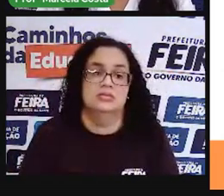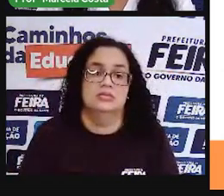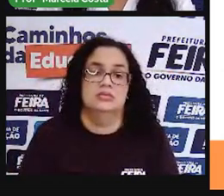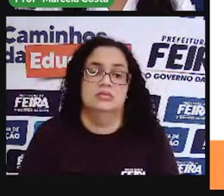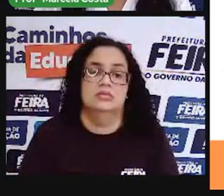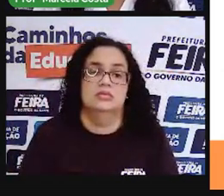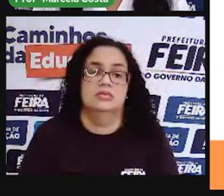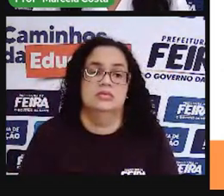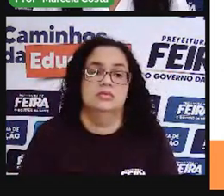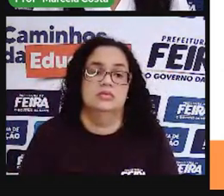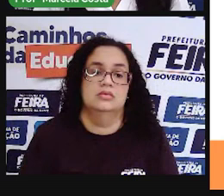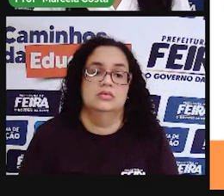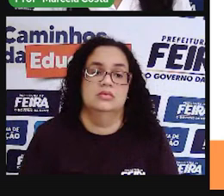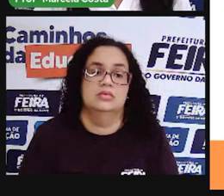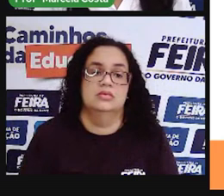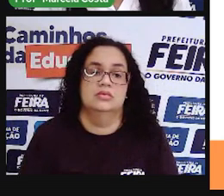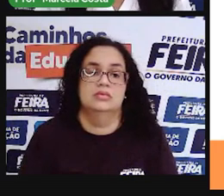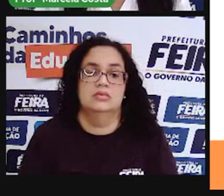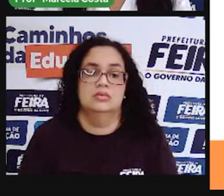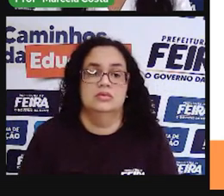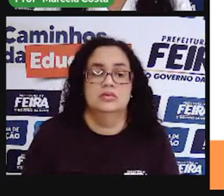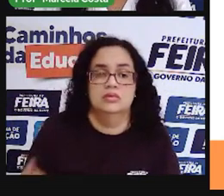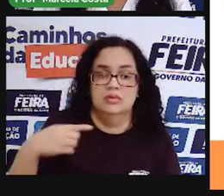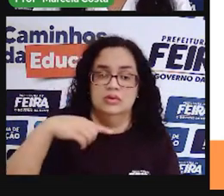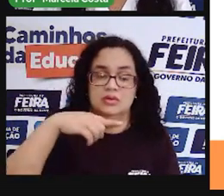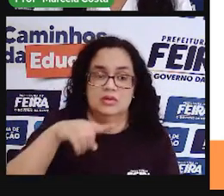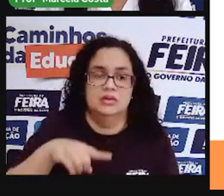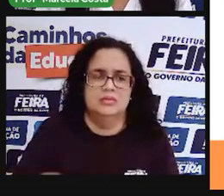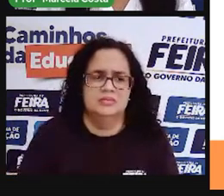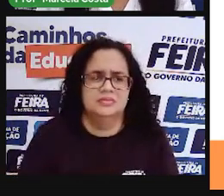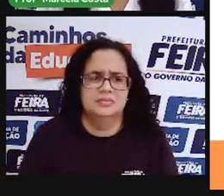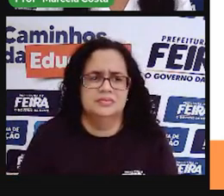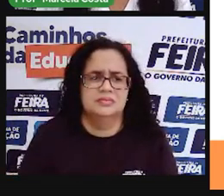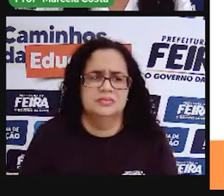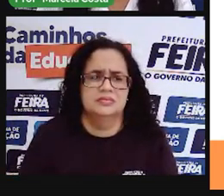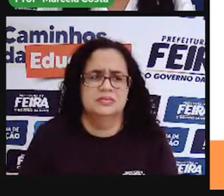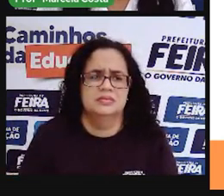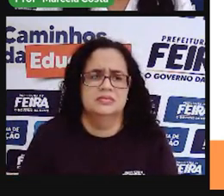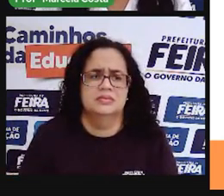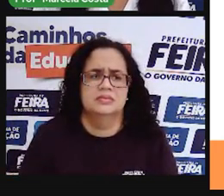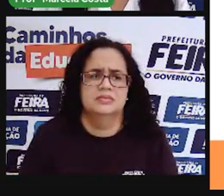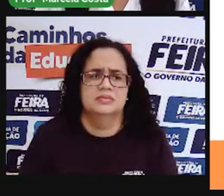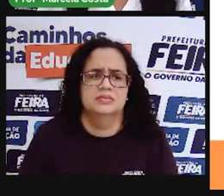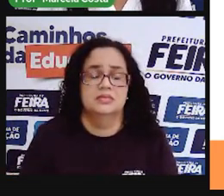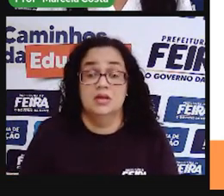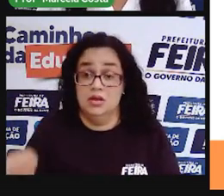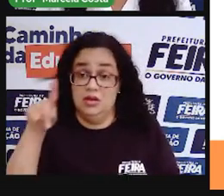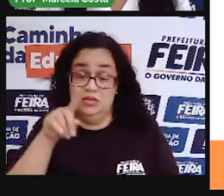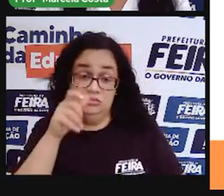Se você conseguir responder dessa maneira, né, indicando que é esse botão,